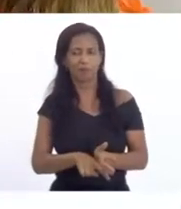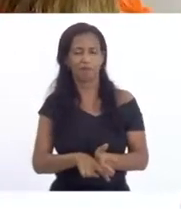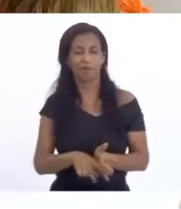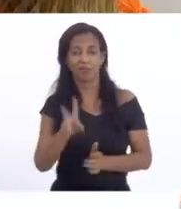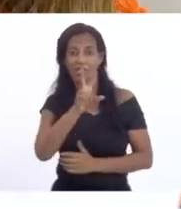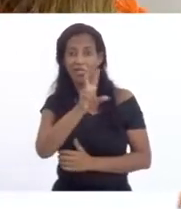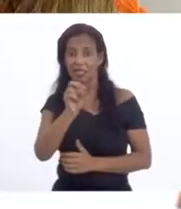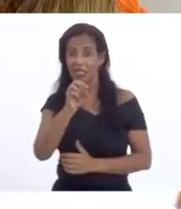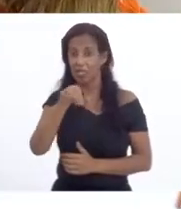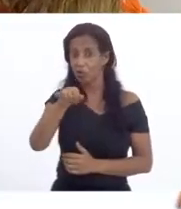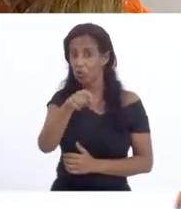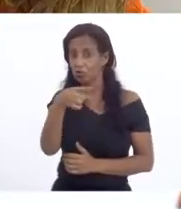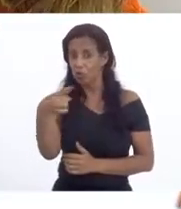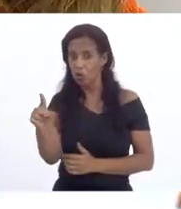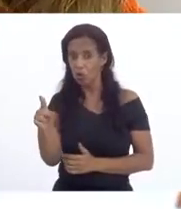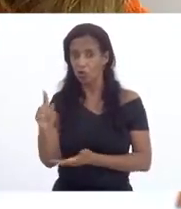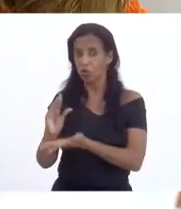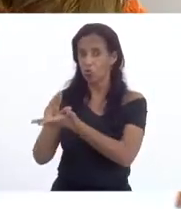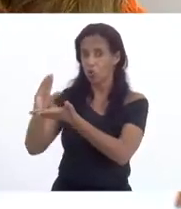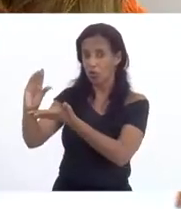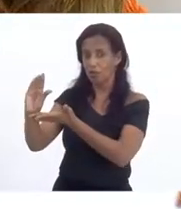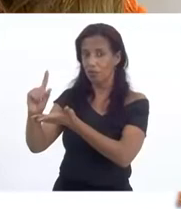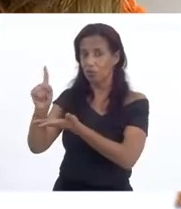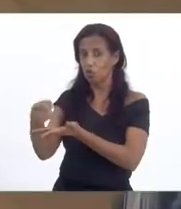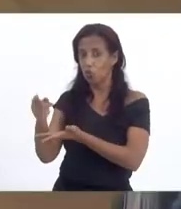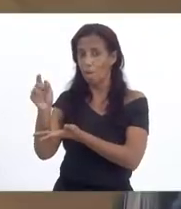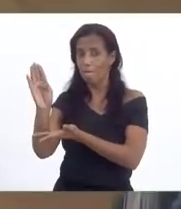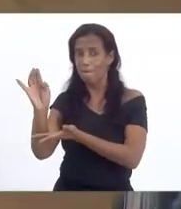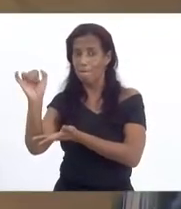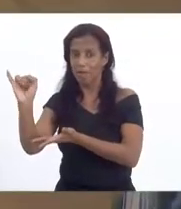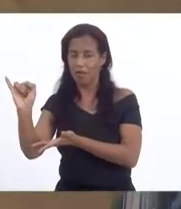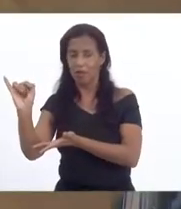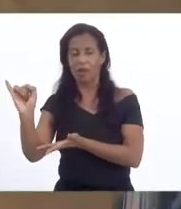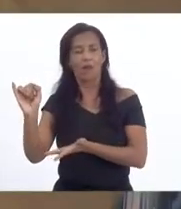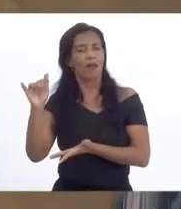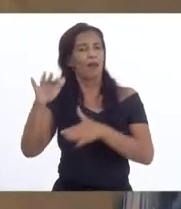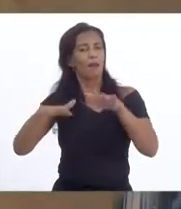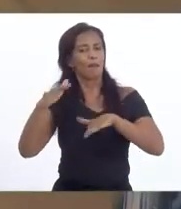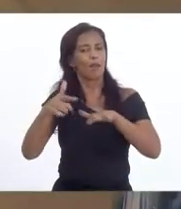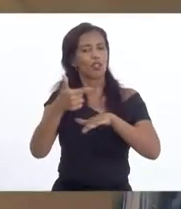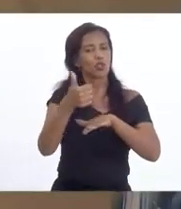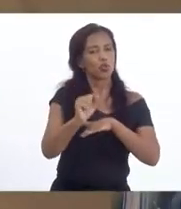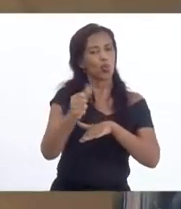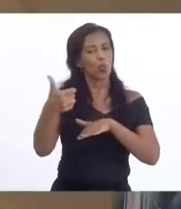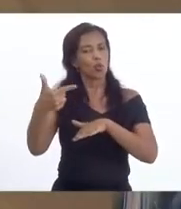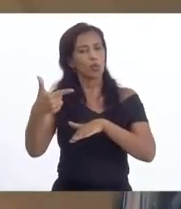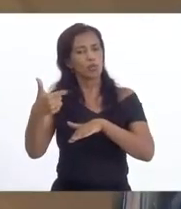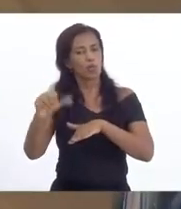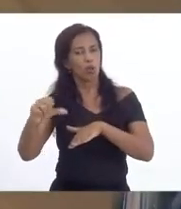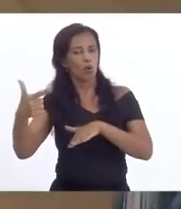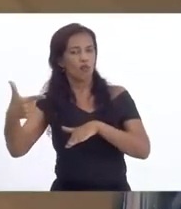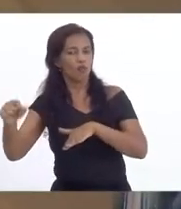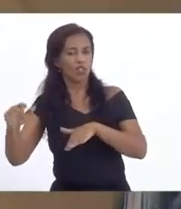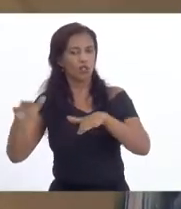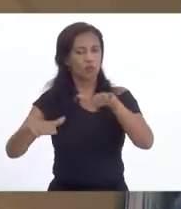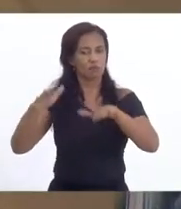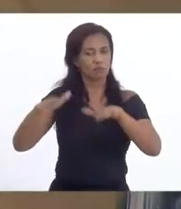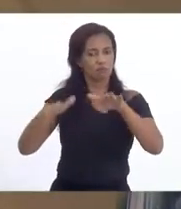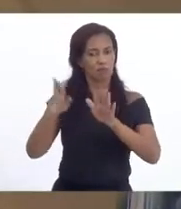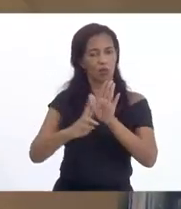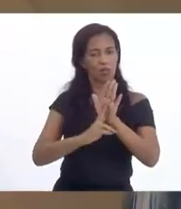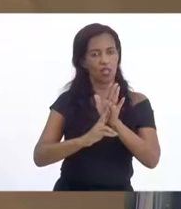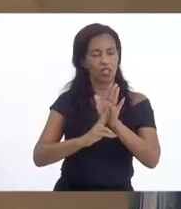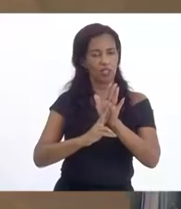500 milhões de um orçamento de 1,2 bilhões. A média 18, 19 e 20, média, pelo regime